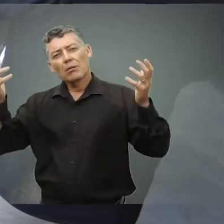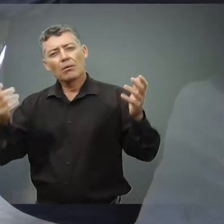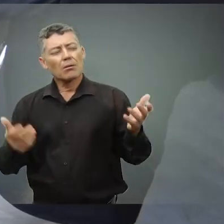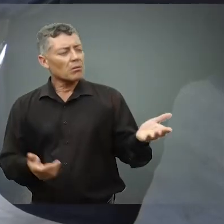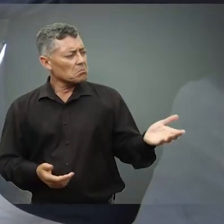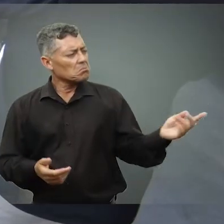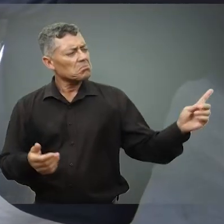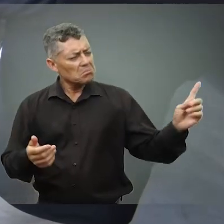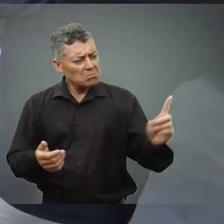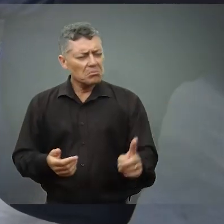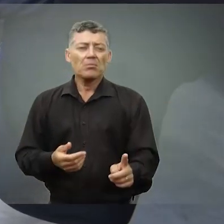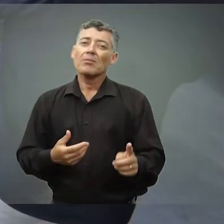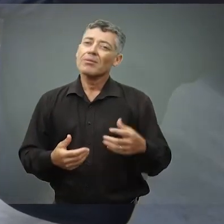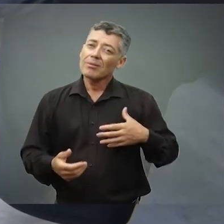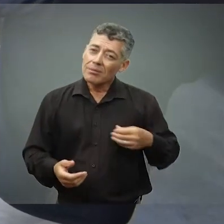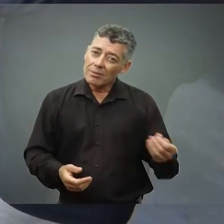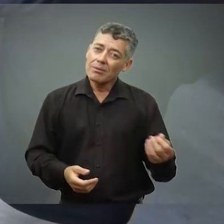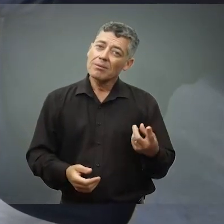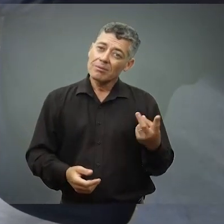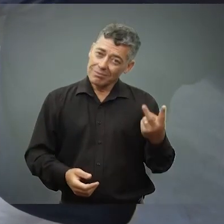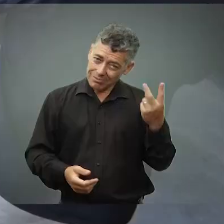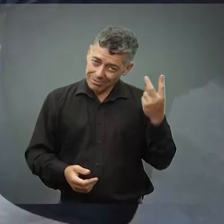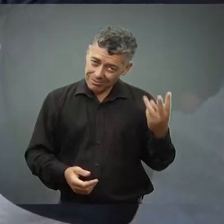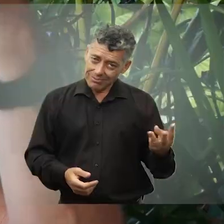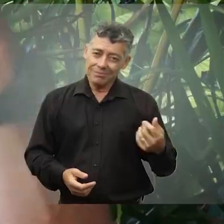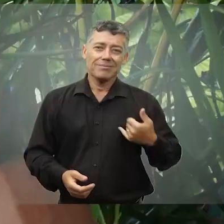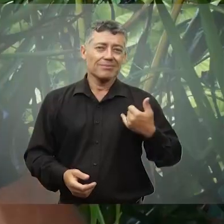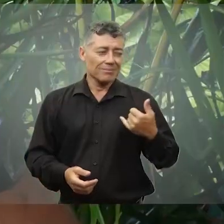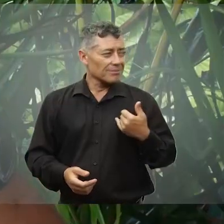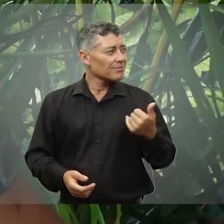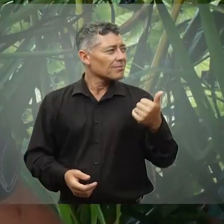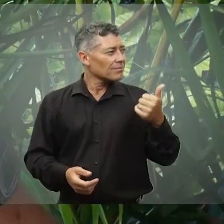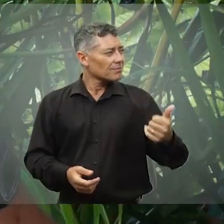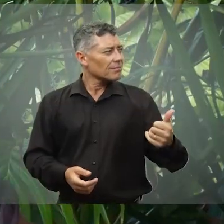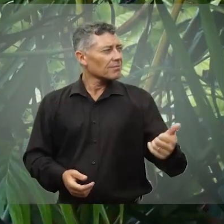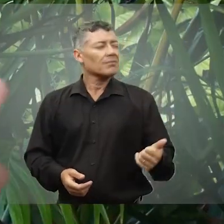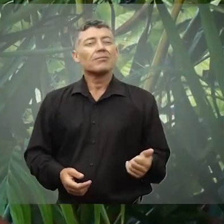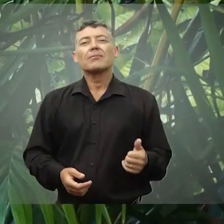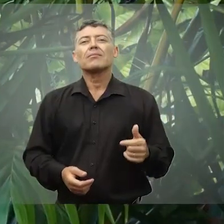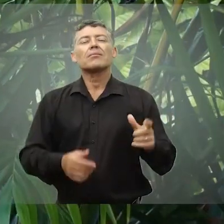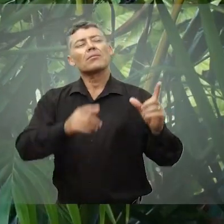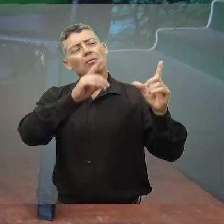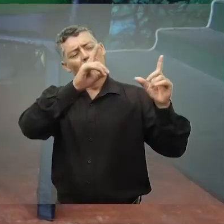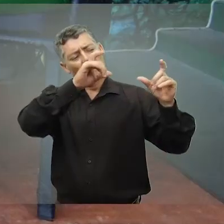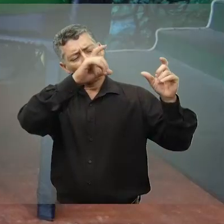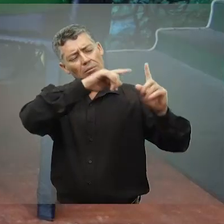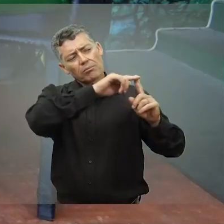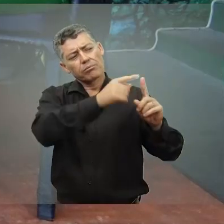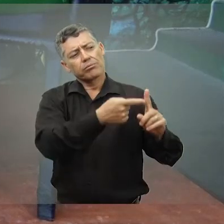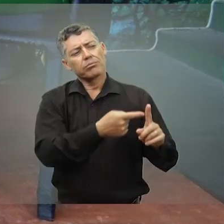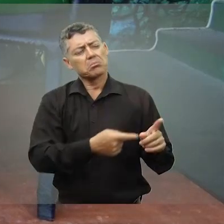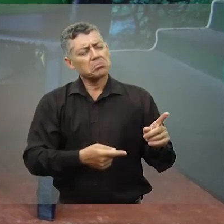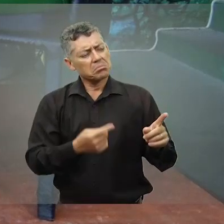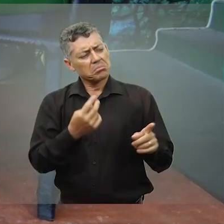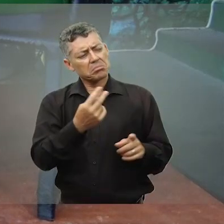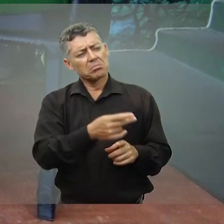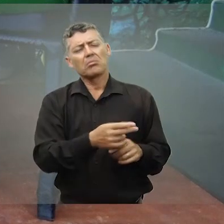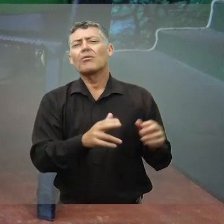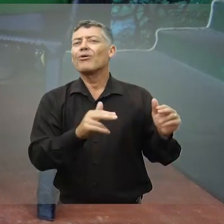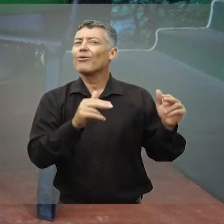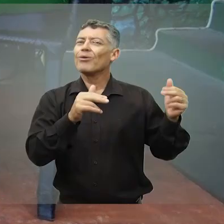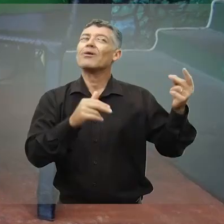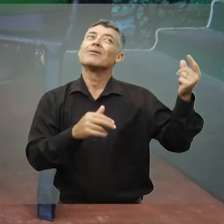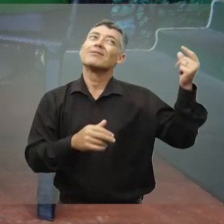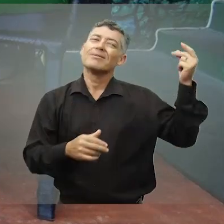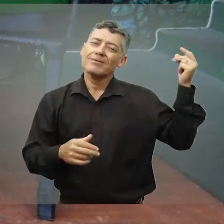ela estava com um filho de 23 anos. Que a gente tirou uma foto, ela grávida, que dele, legal. No